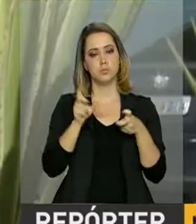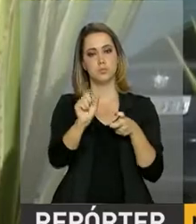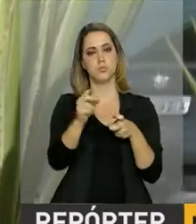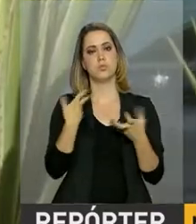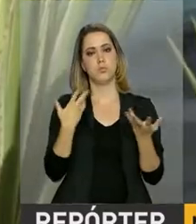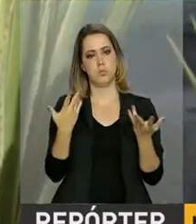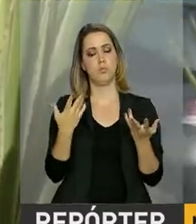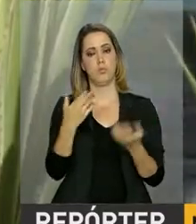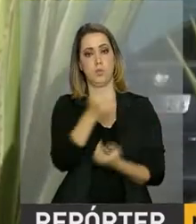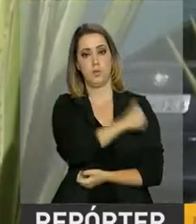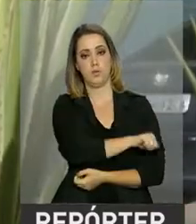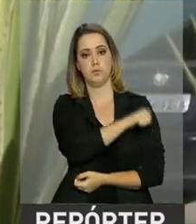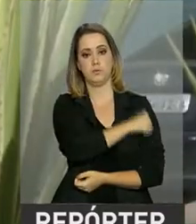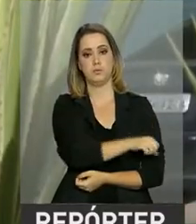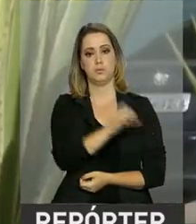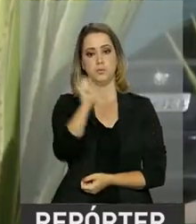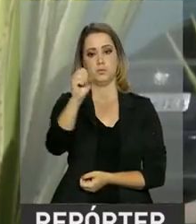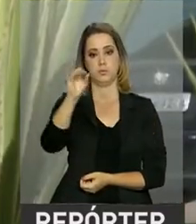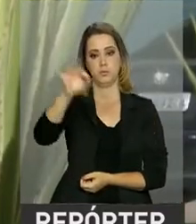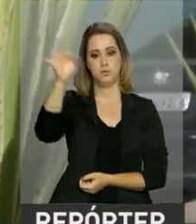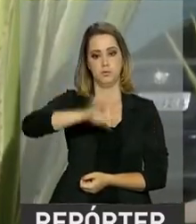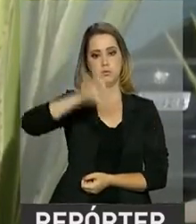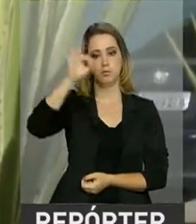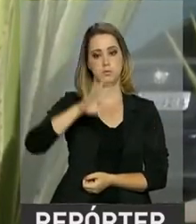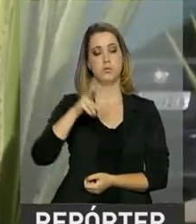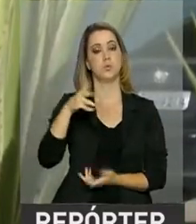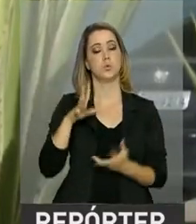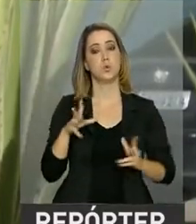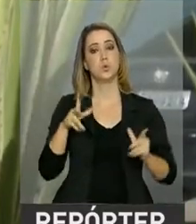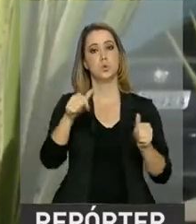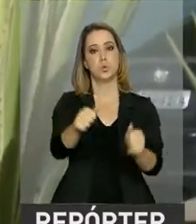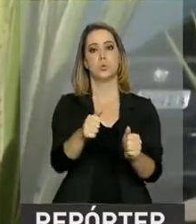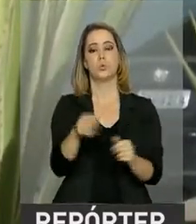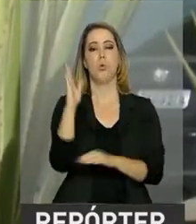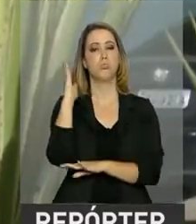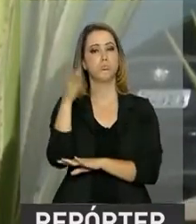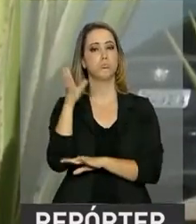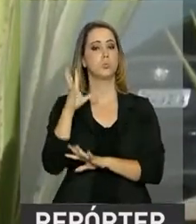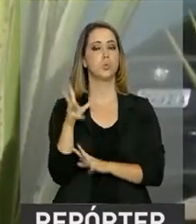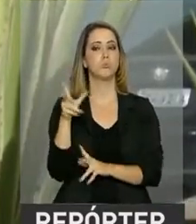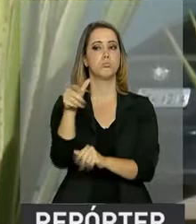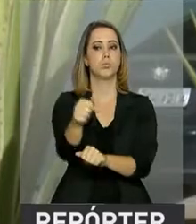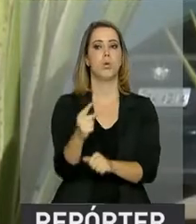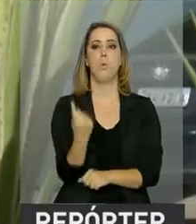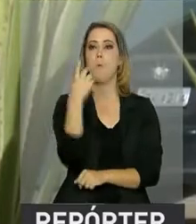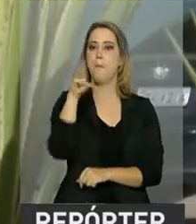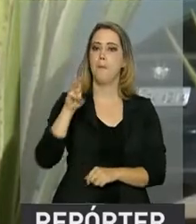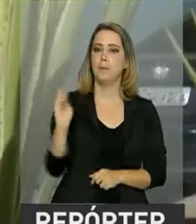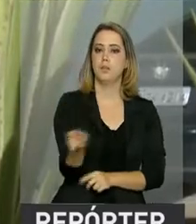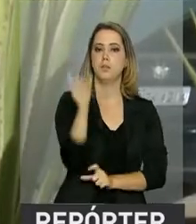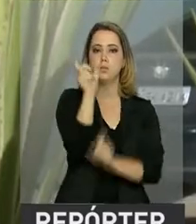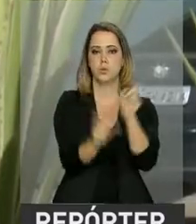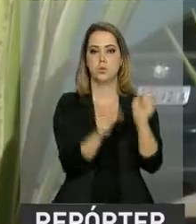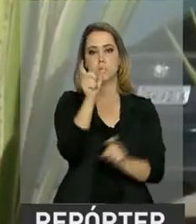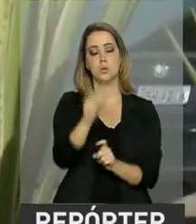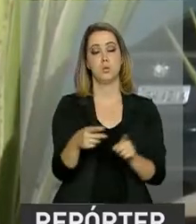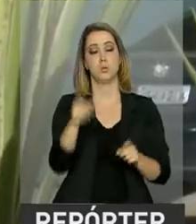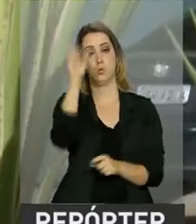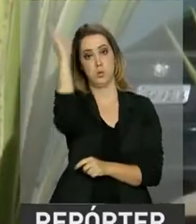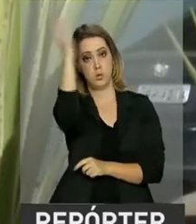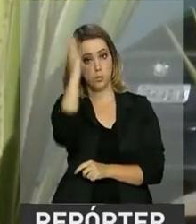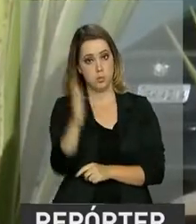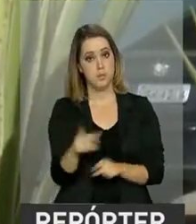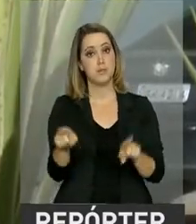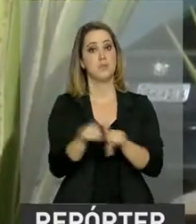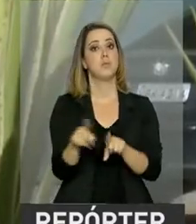durante o carnaval é de cerca de 80% de ocupação hoteleira. 1 milhão e 100 mil pessoas, entre brasileiros e